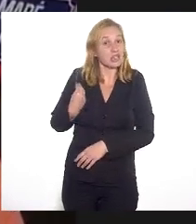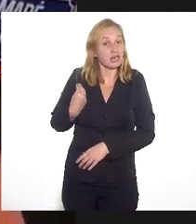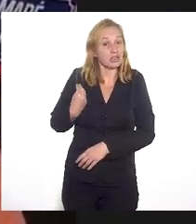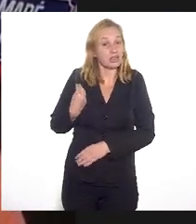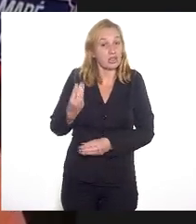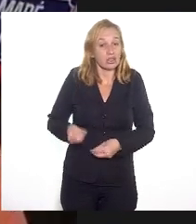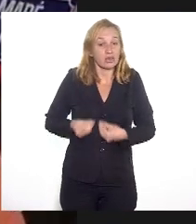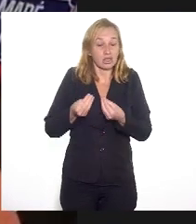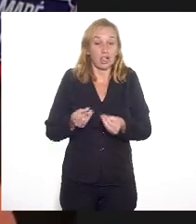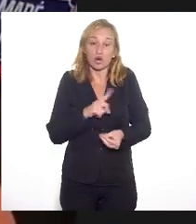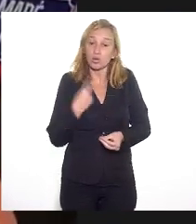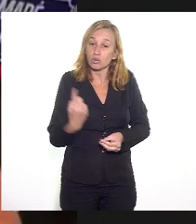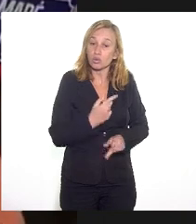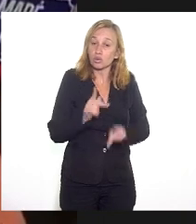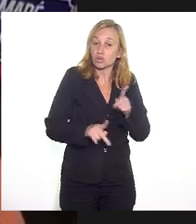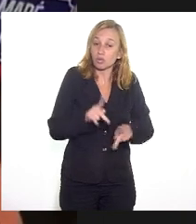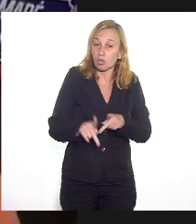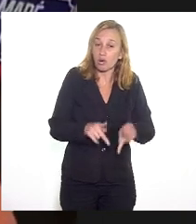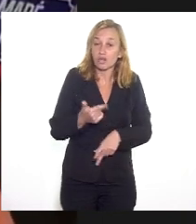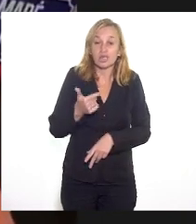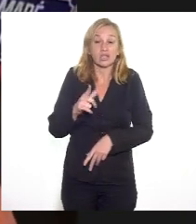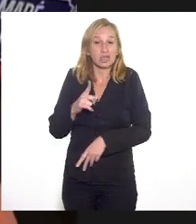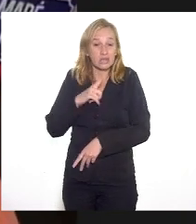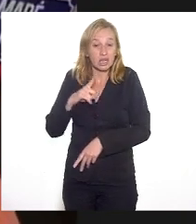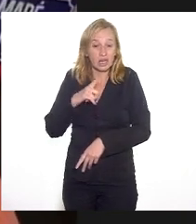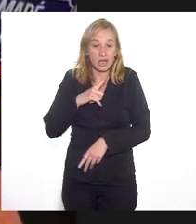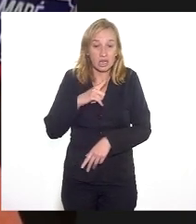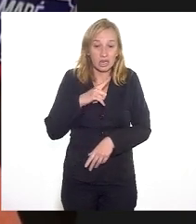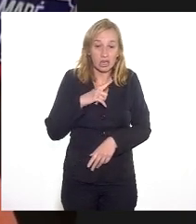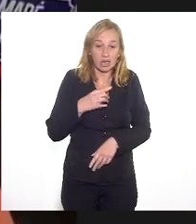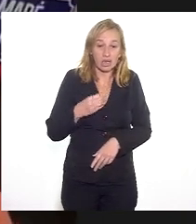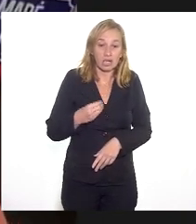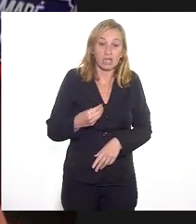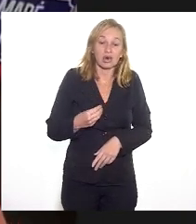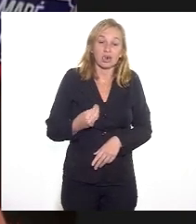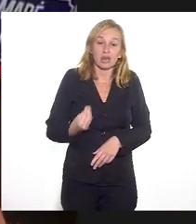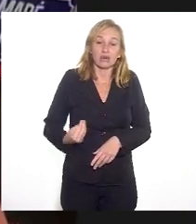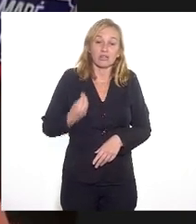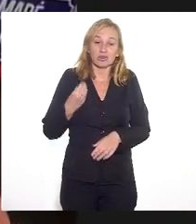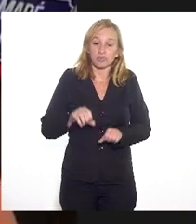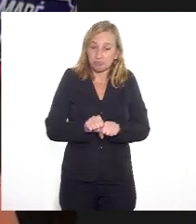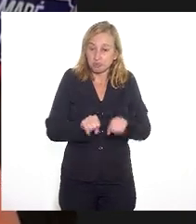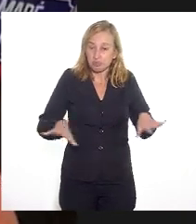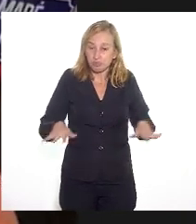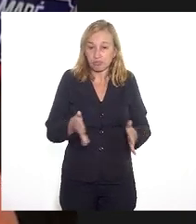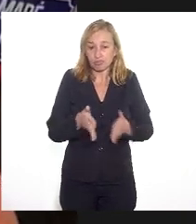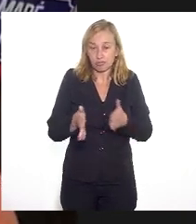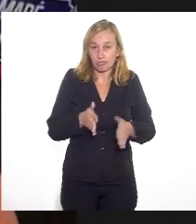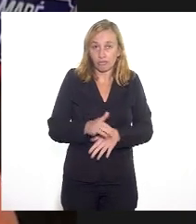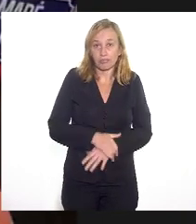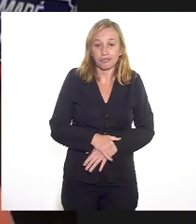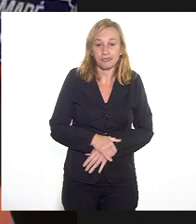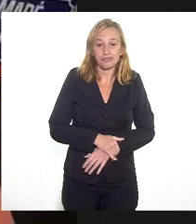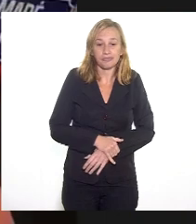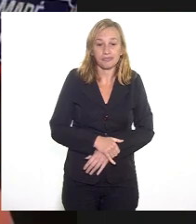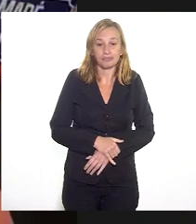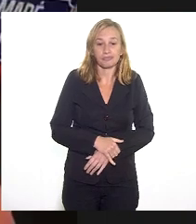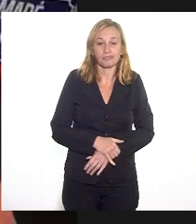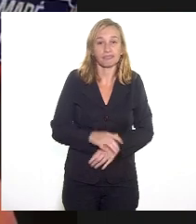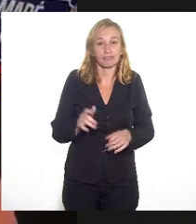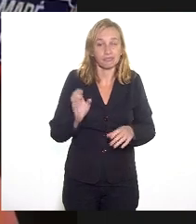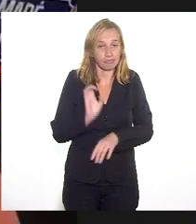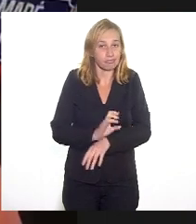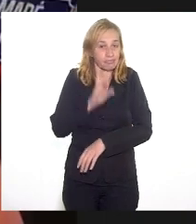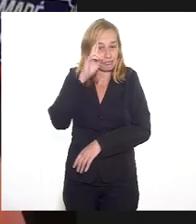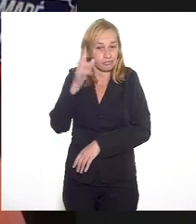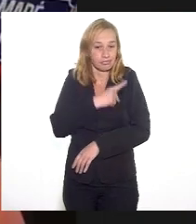garante que a nossa população tenha uma perspectiva de sobrevivência diante de uma pandemia. Então, a gente está num estado, senhor presidente,